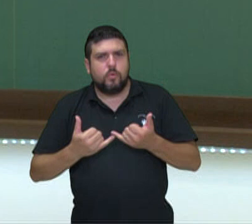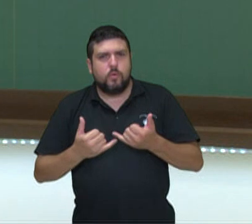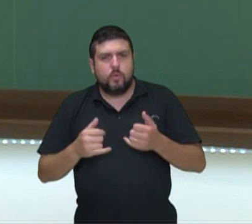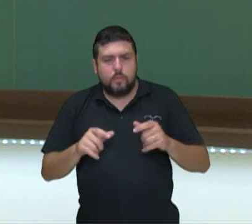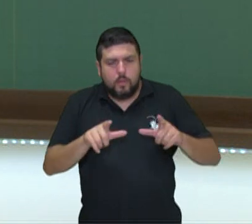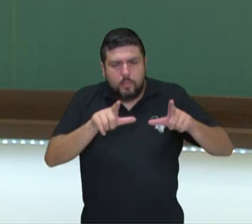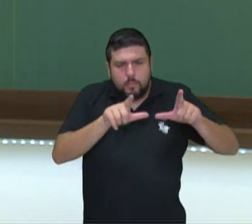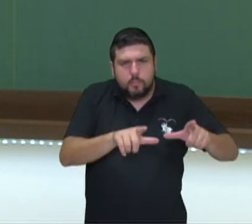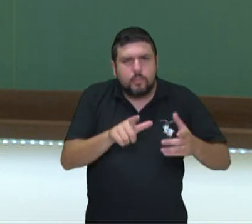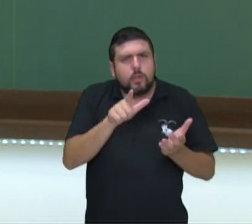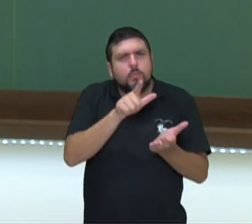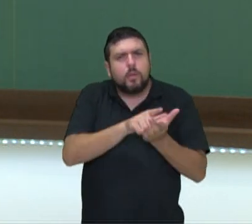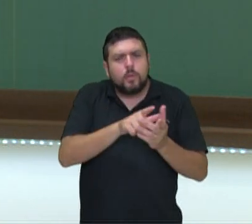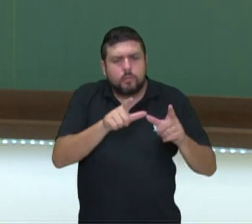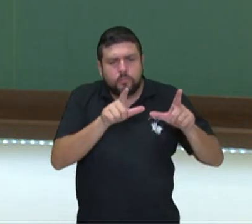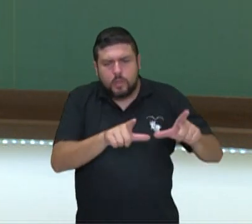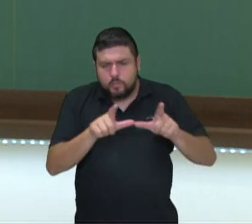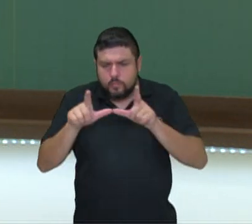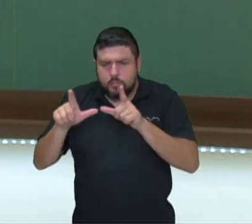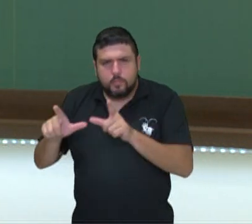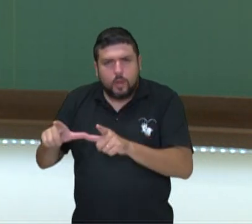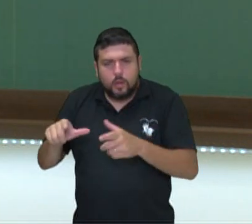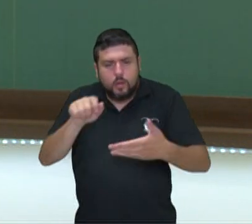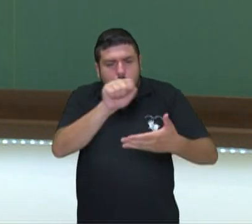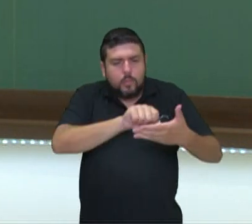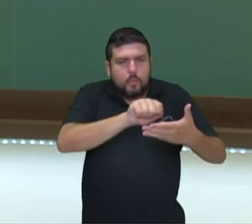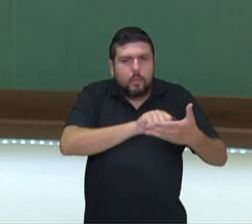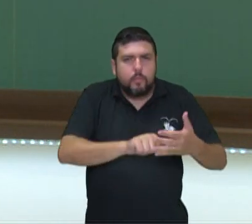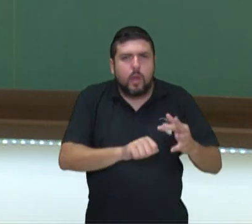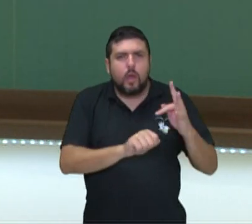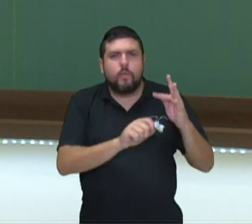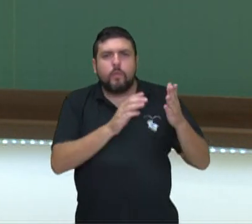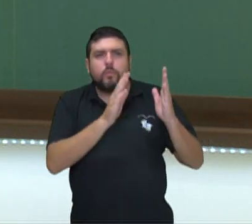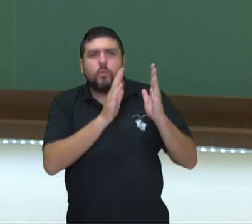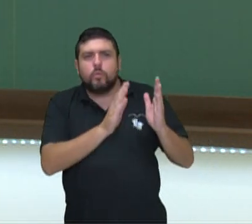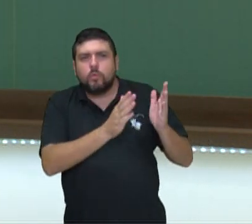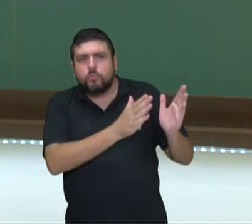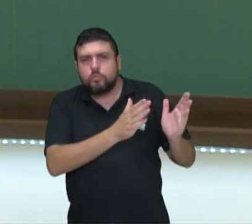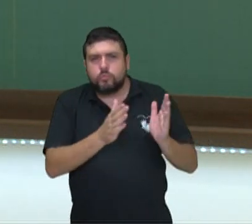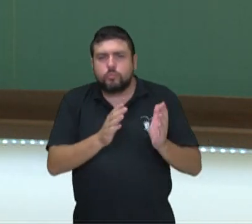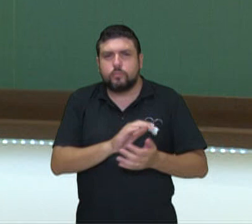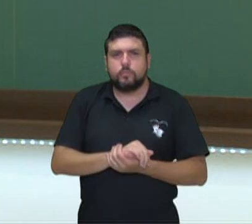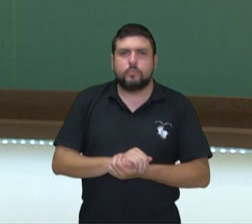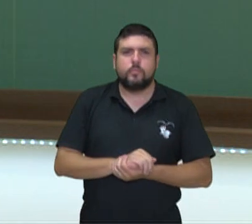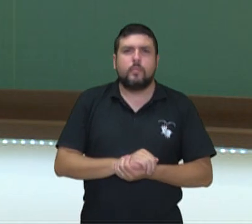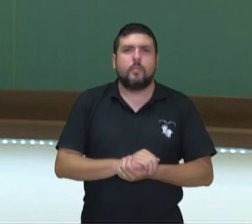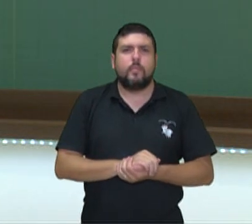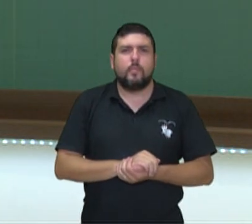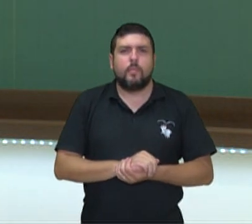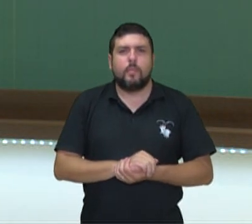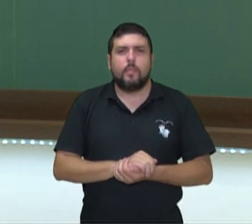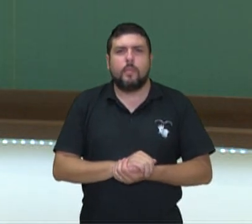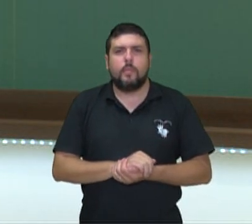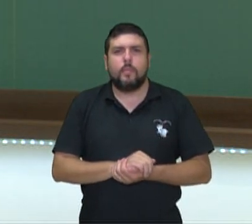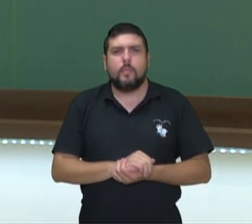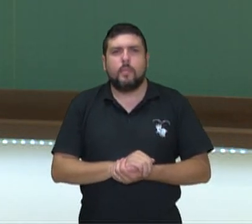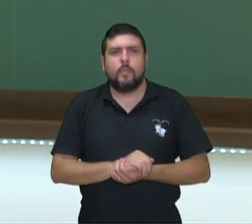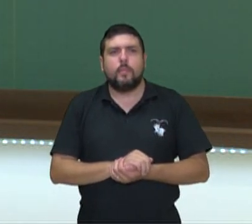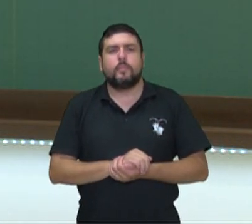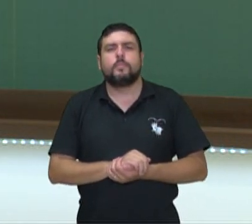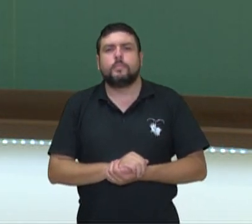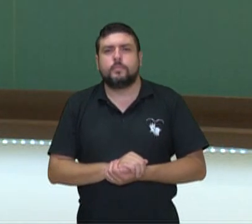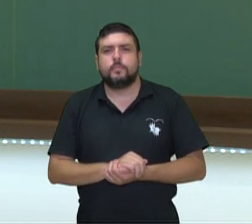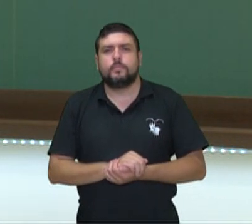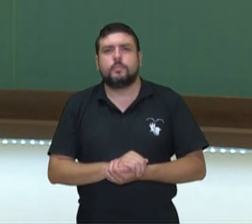pega um pedaço de papel e escreva aí 2, 3 funções, para a gente poder trabalhar um pouquinho com esses conceitos, tá? Coloquei aqui 2 exemplos para vocês.